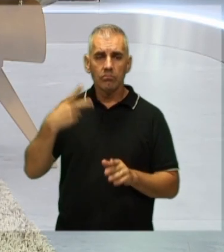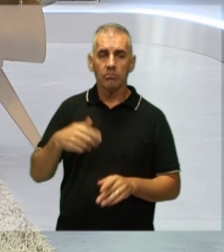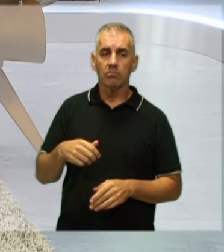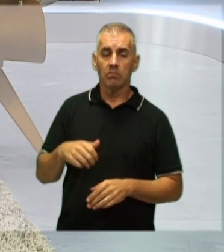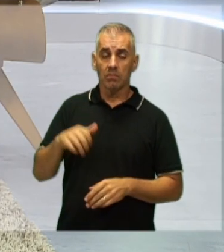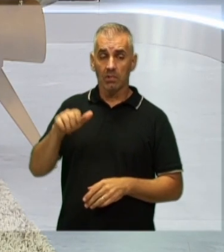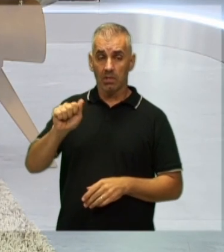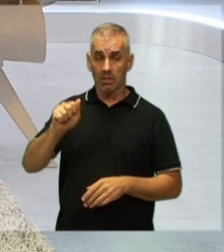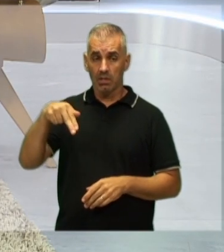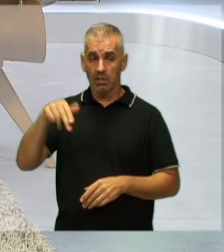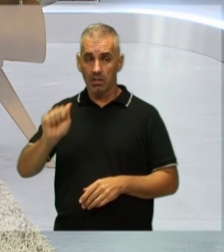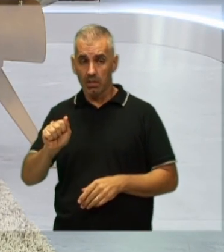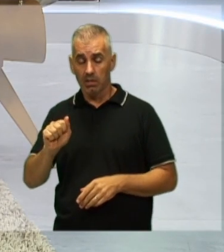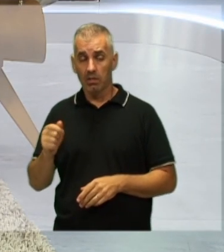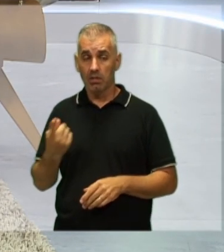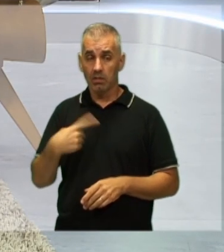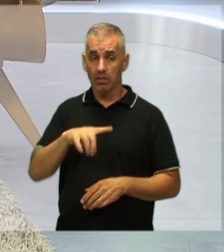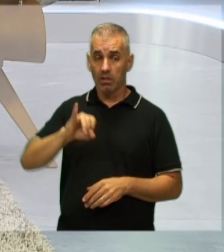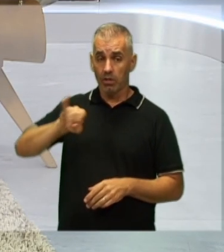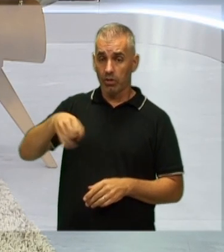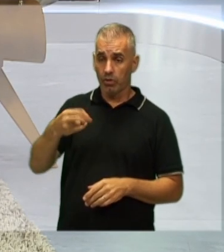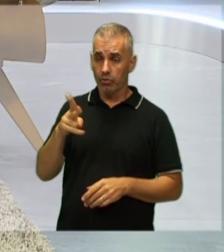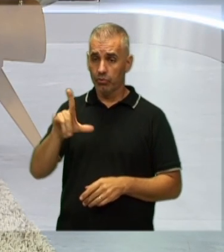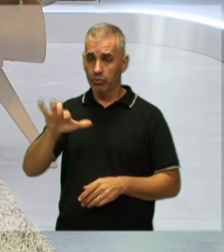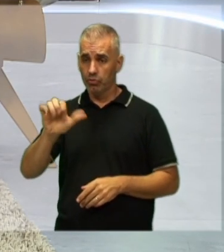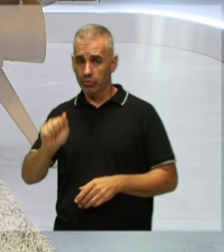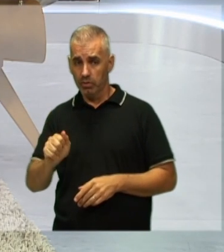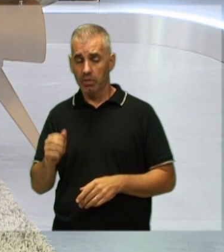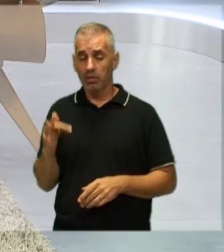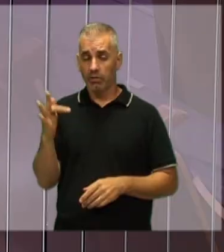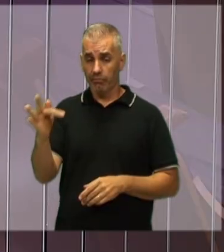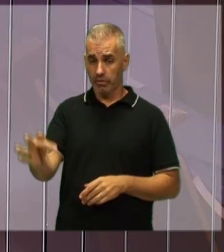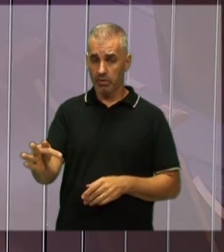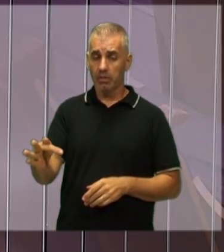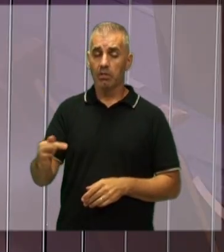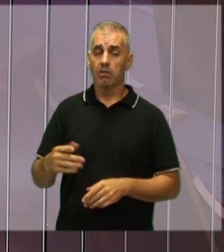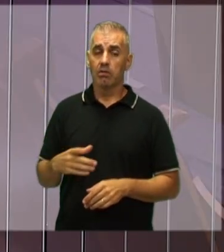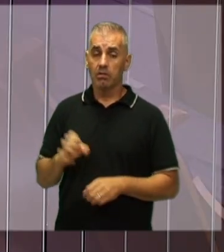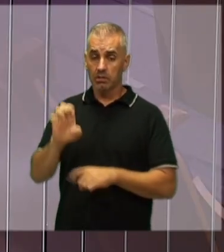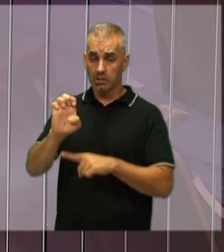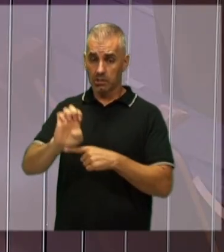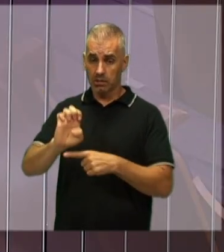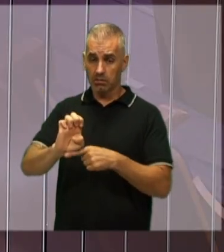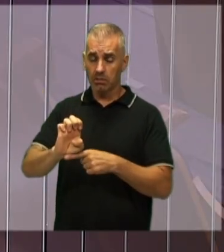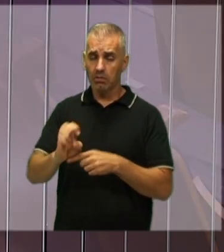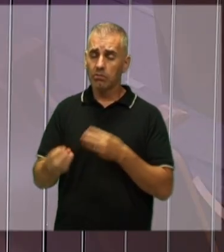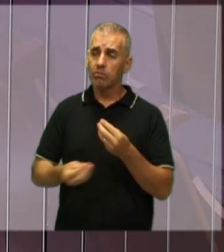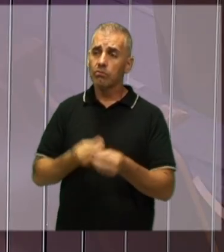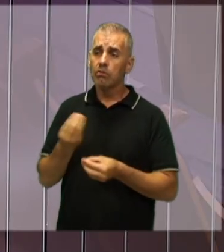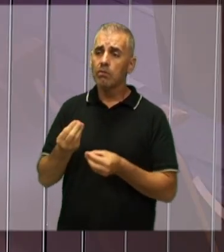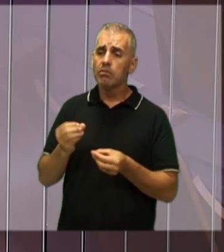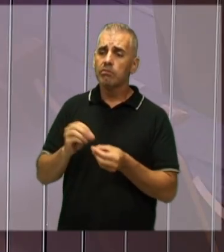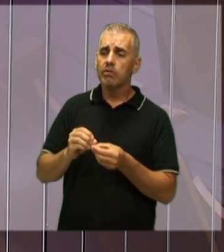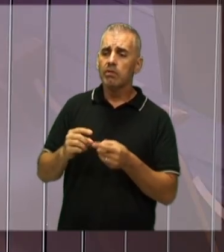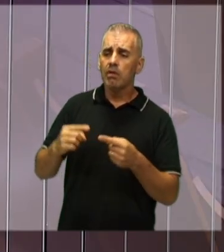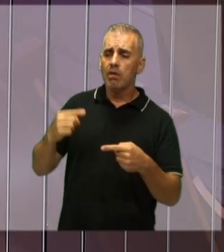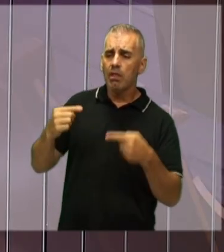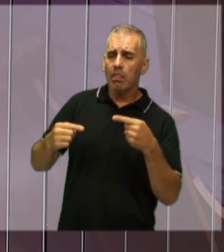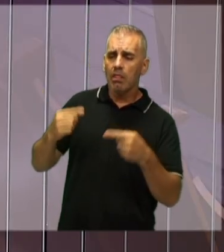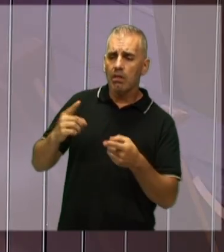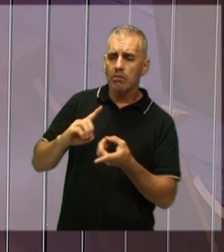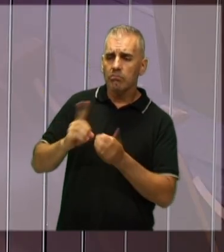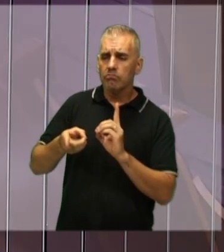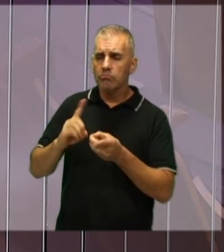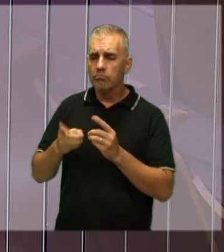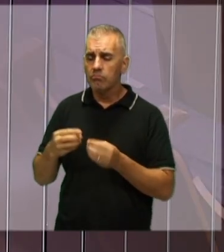deputada Júlia Zanata, a Ana estadual e a Júlia federal. Vereador, como tem sido esse diálogo para trazer os recursos